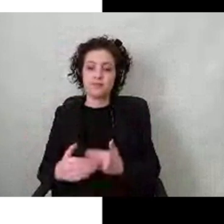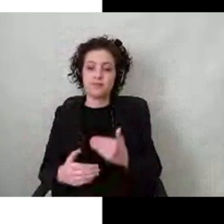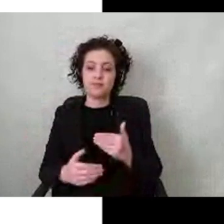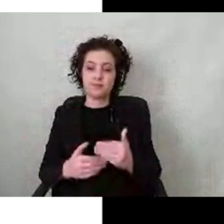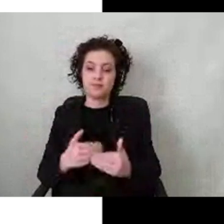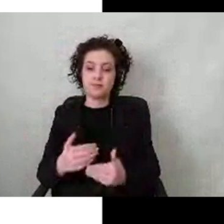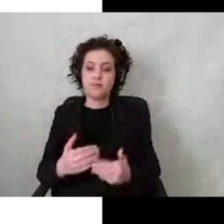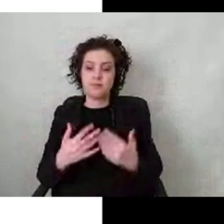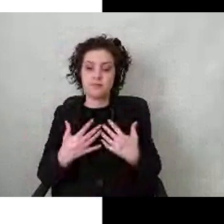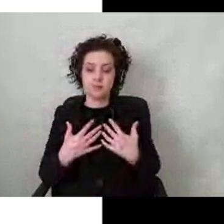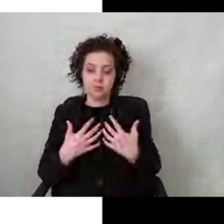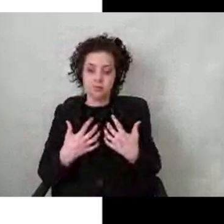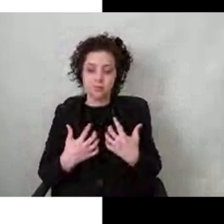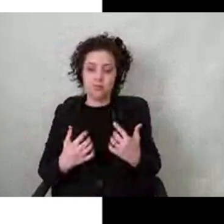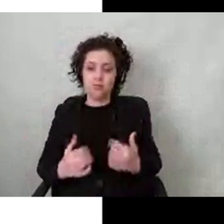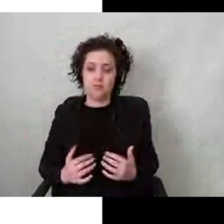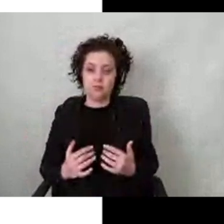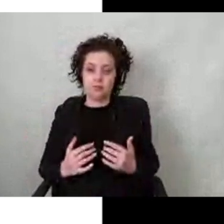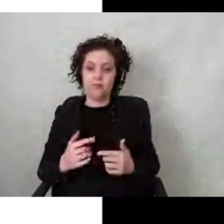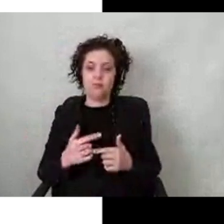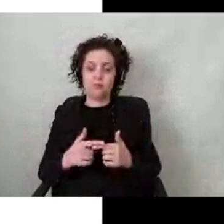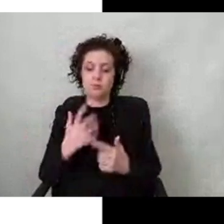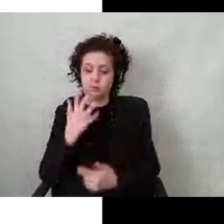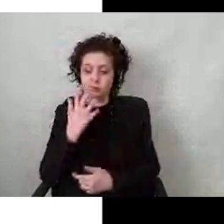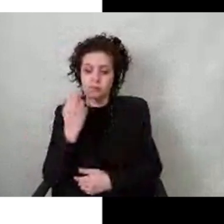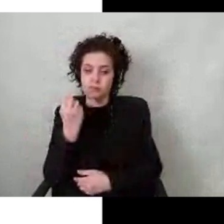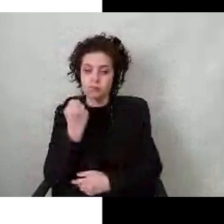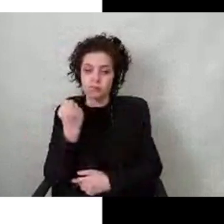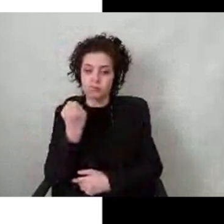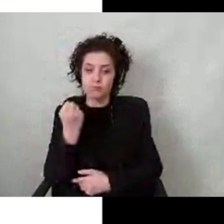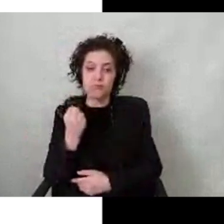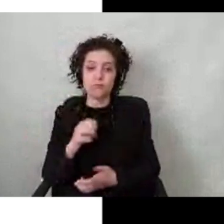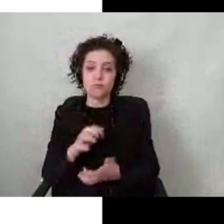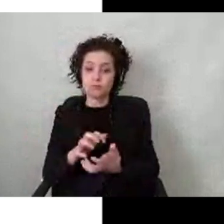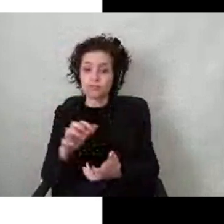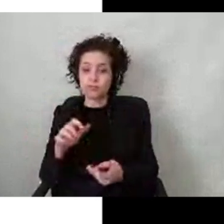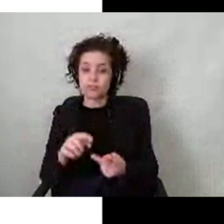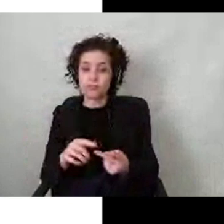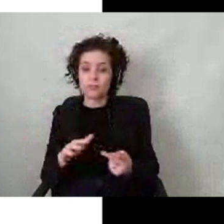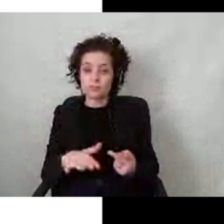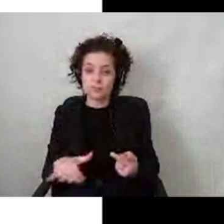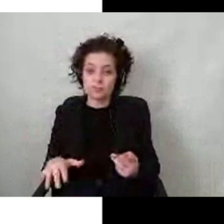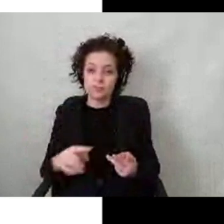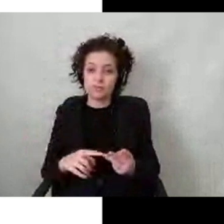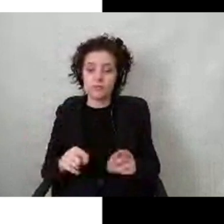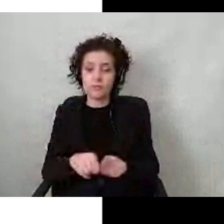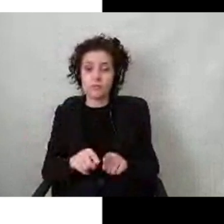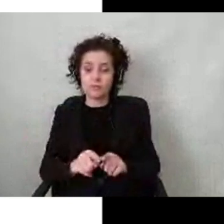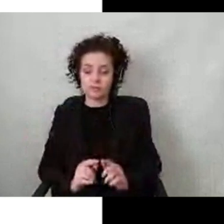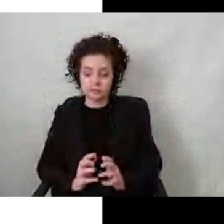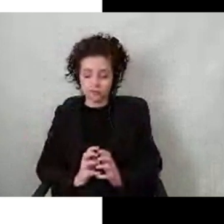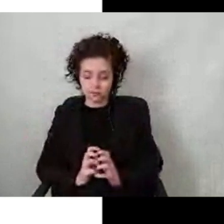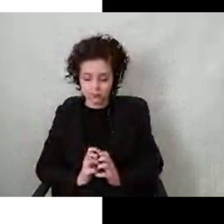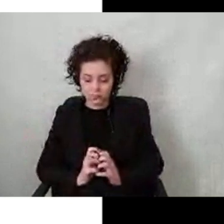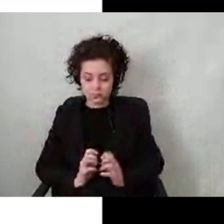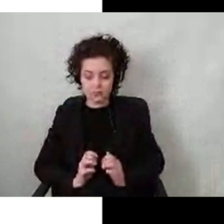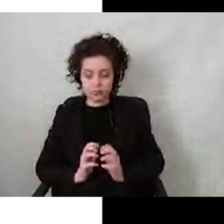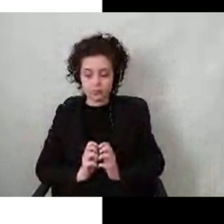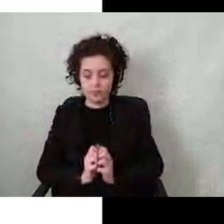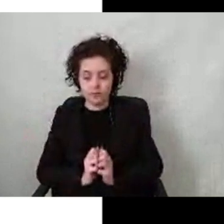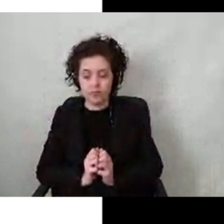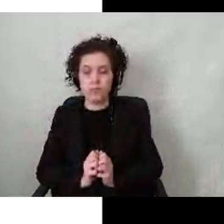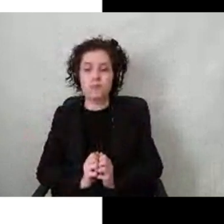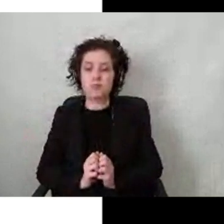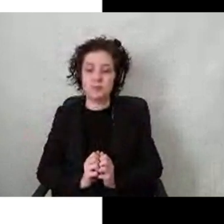graves, especialmente em idosos, crianças e pessoas imunodeprimidas. Agora, desses 7,